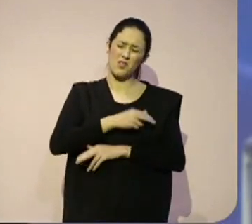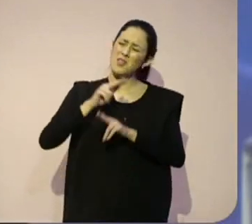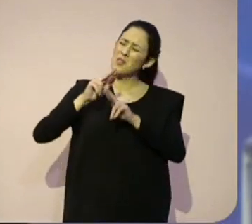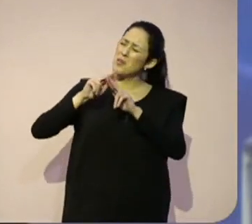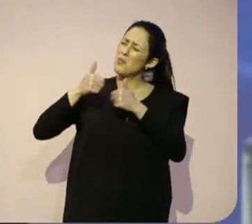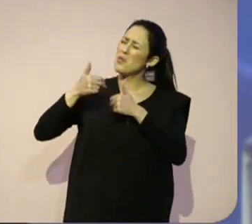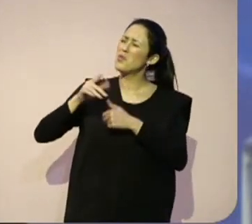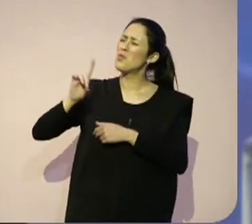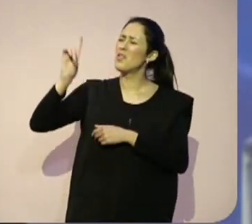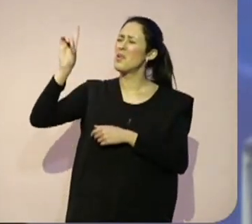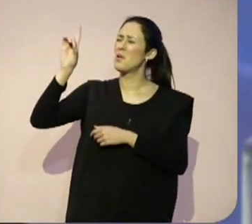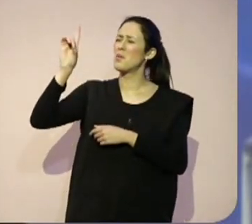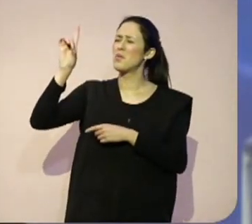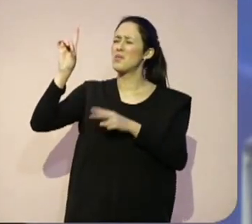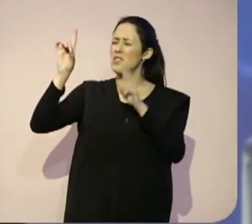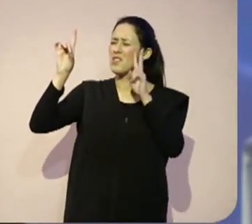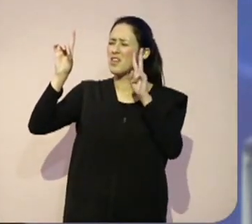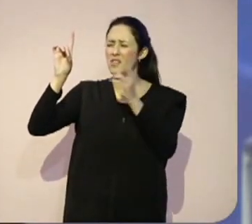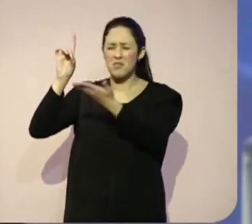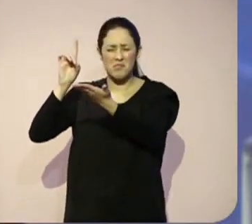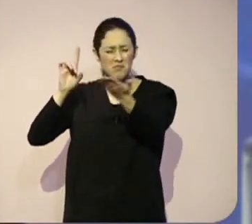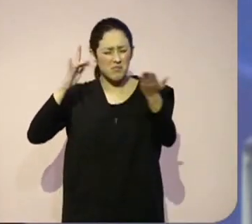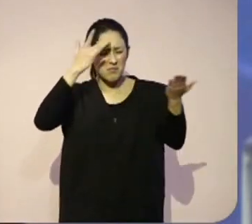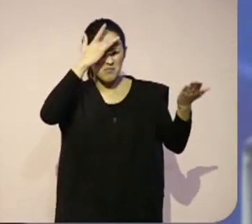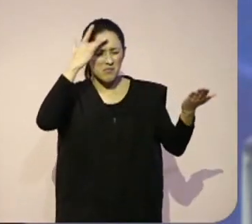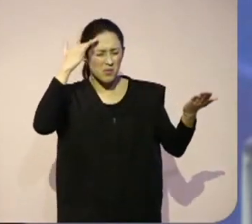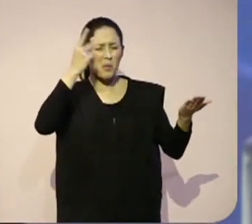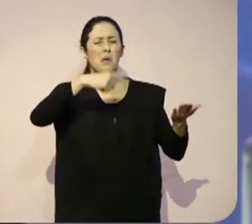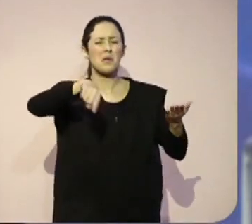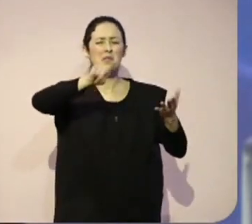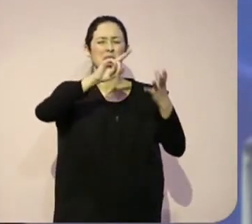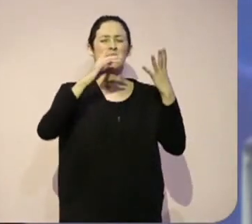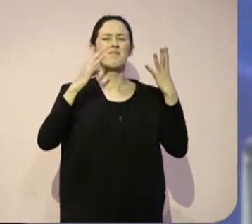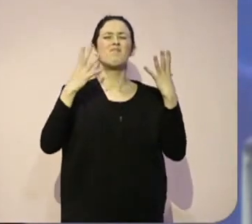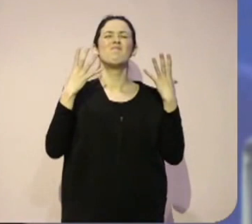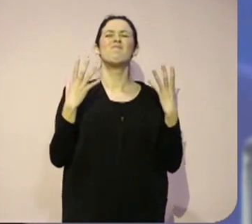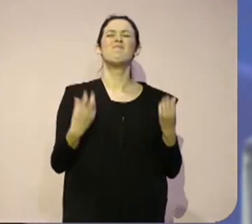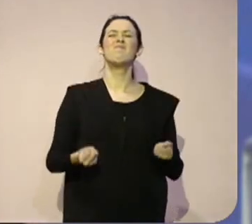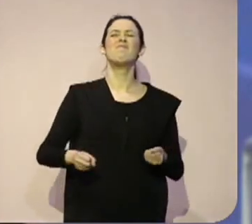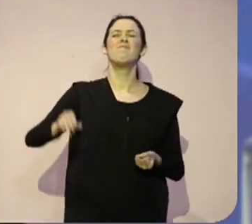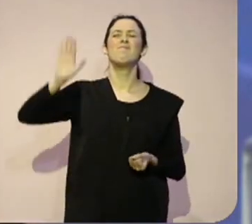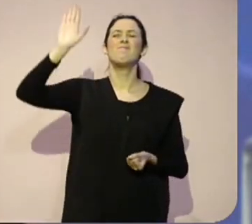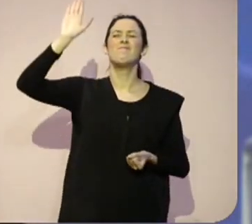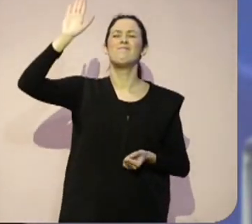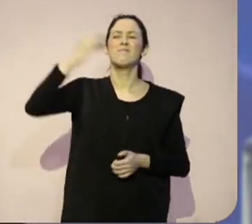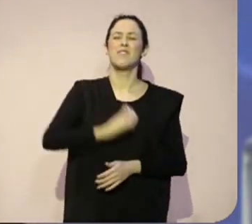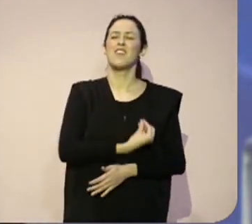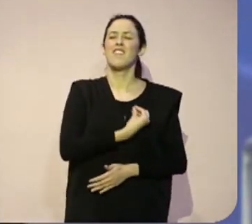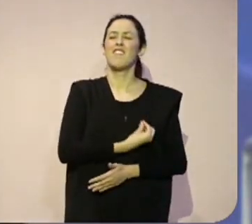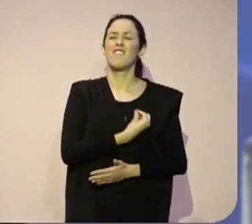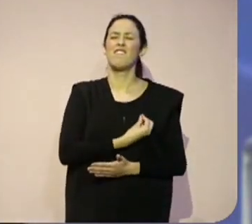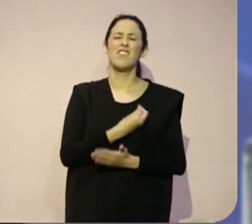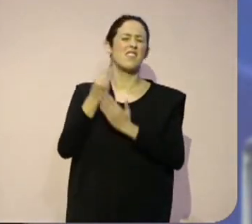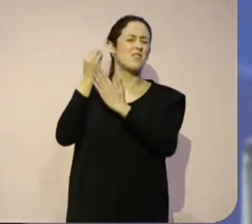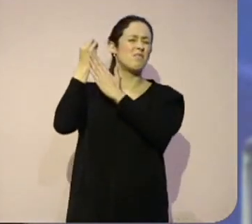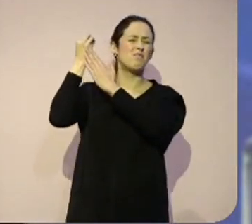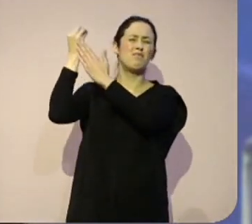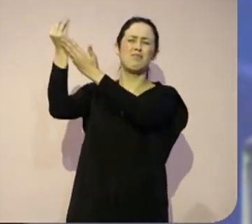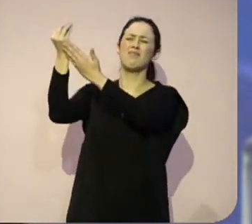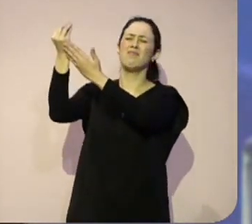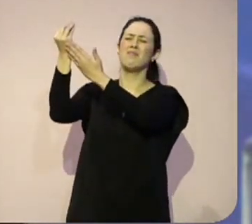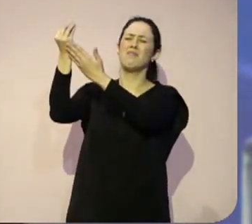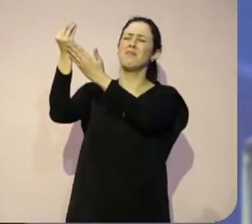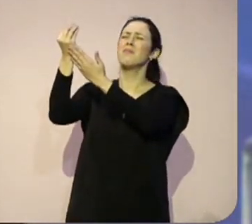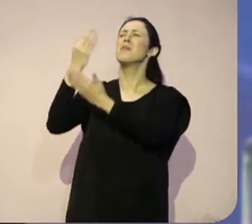algumas pessoas hoje ouviram o teu chamado e estão colocando as suas vidas nas tuas mãos. Por isso eu